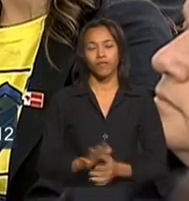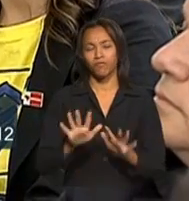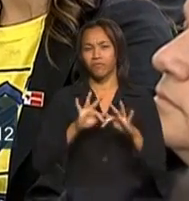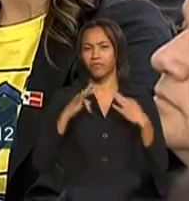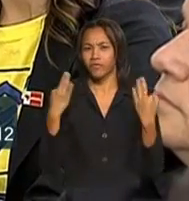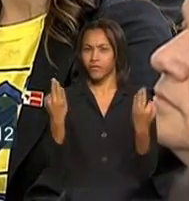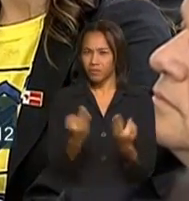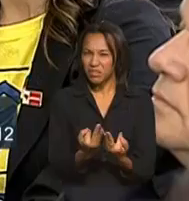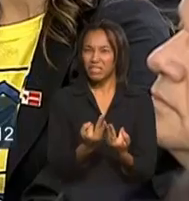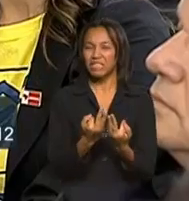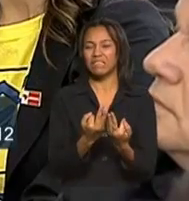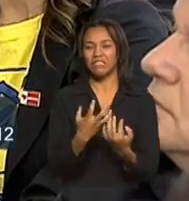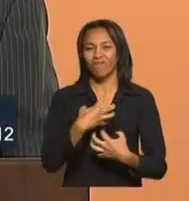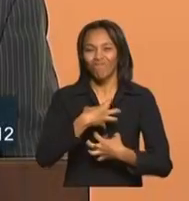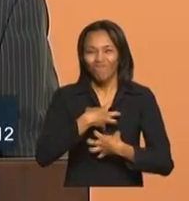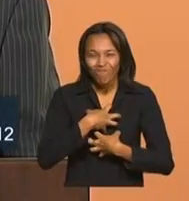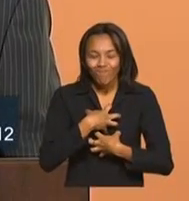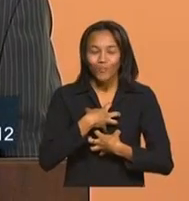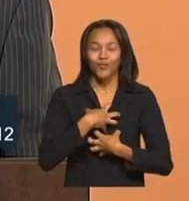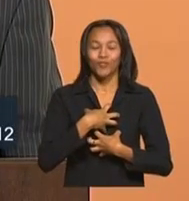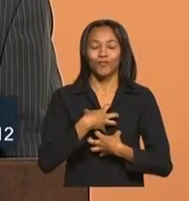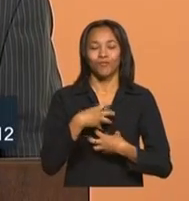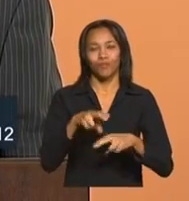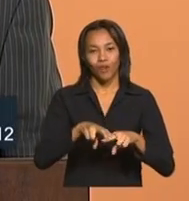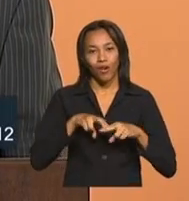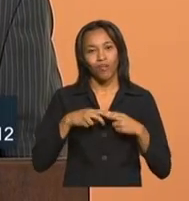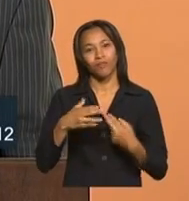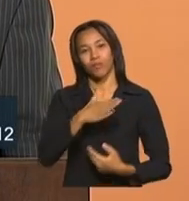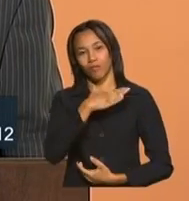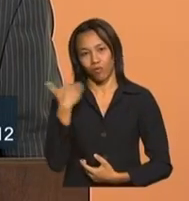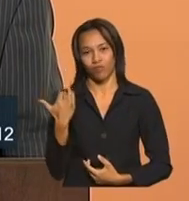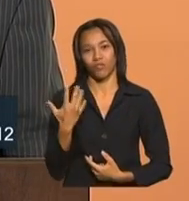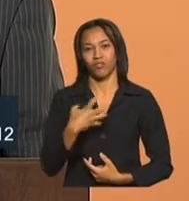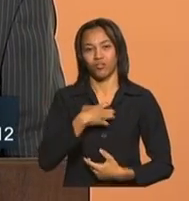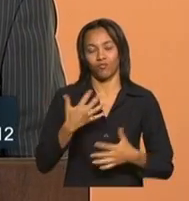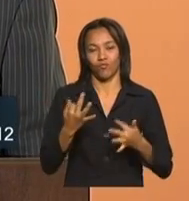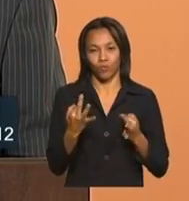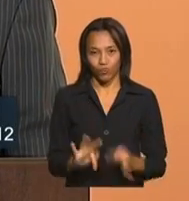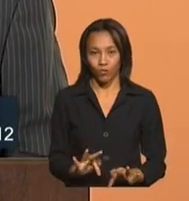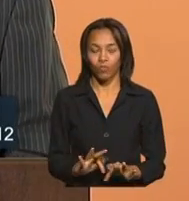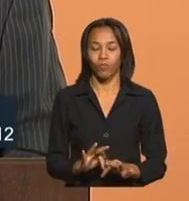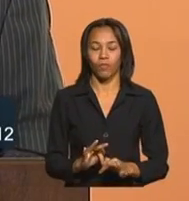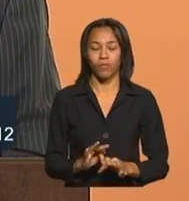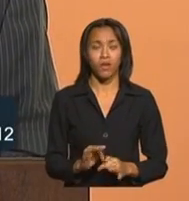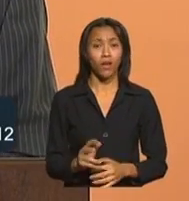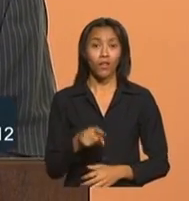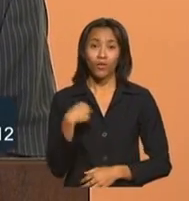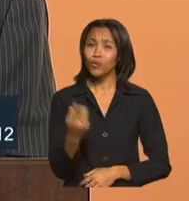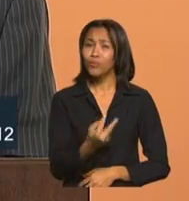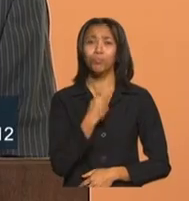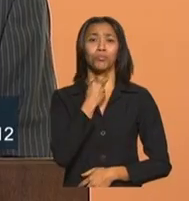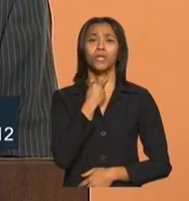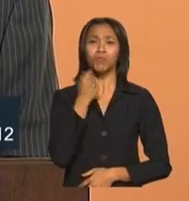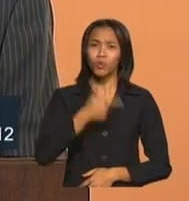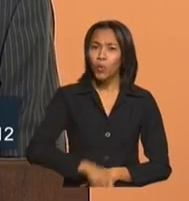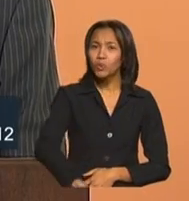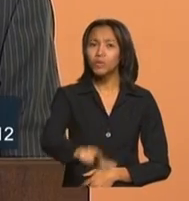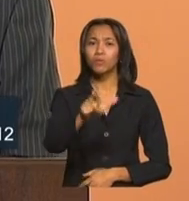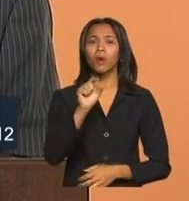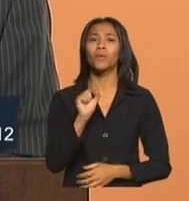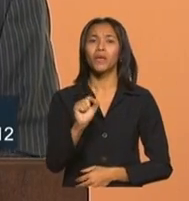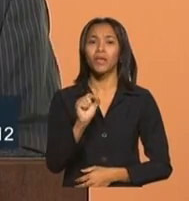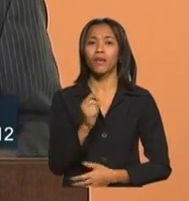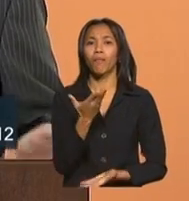famílias dilaceradas pela dor. Não podemos continuar desperdiçando o